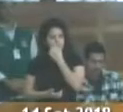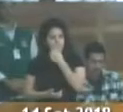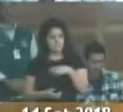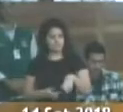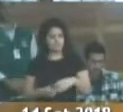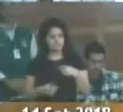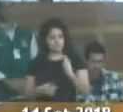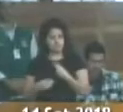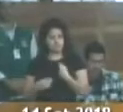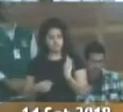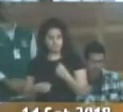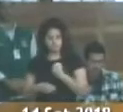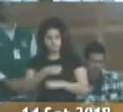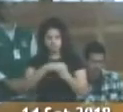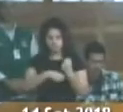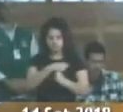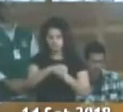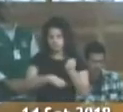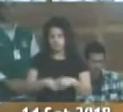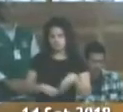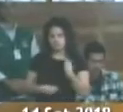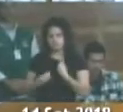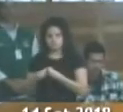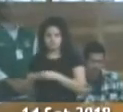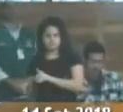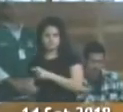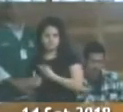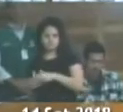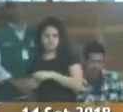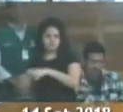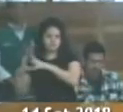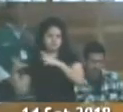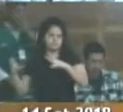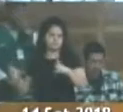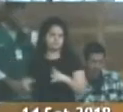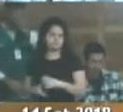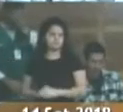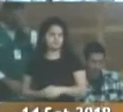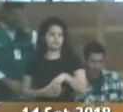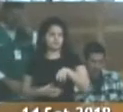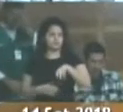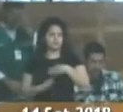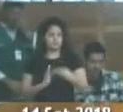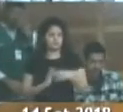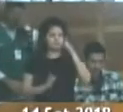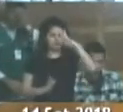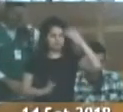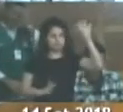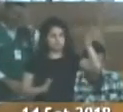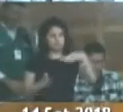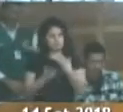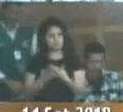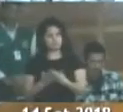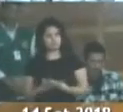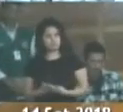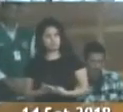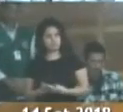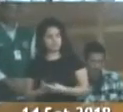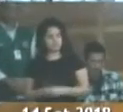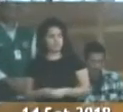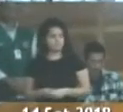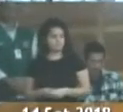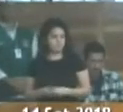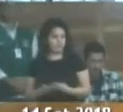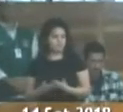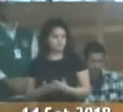problema crescer a um ponto crítico e precisamos de soluções urgentes. Todos sonhamos com uma escola que caminhe no sentido de eliminar os